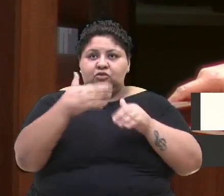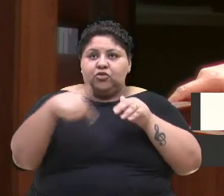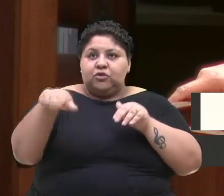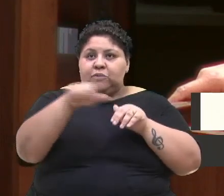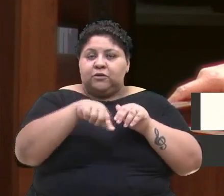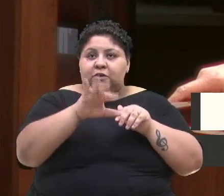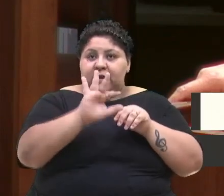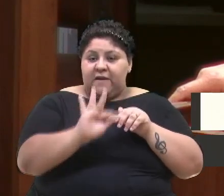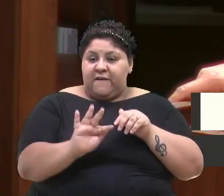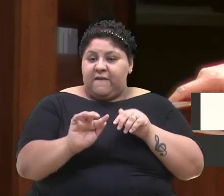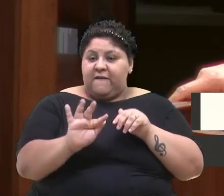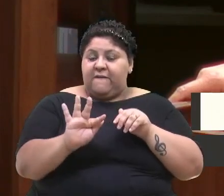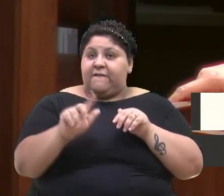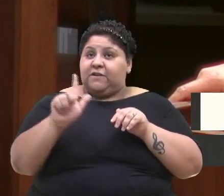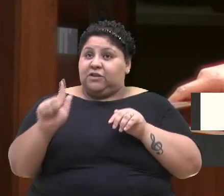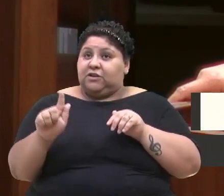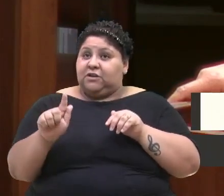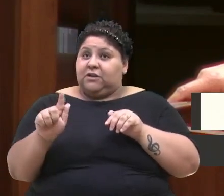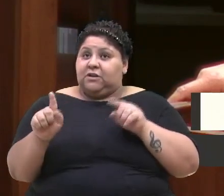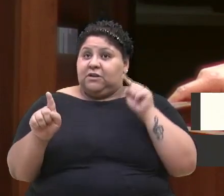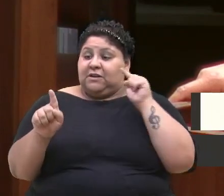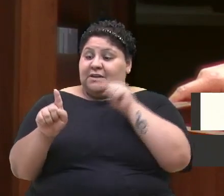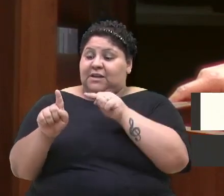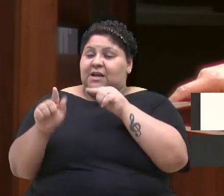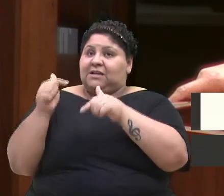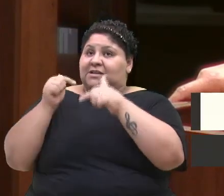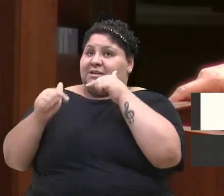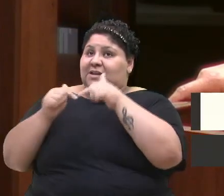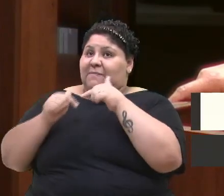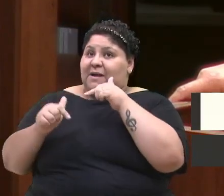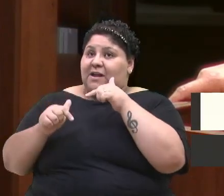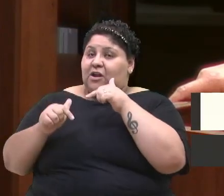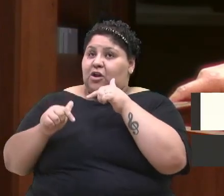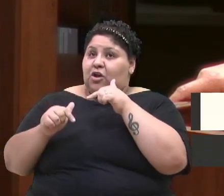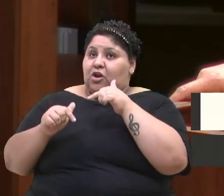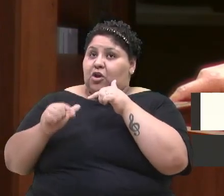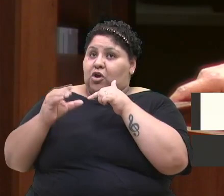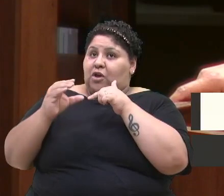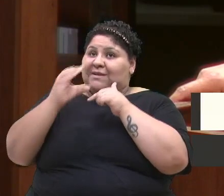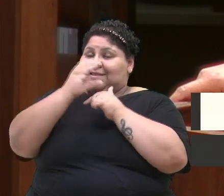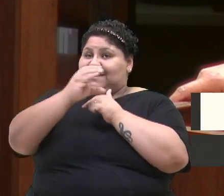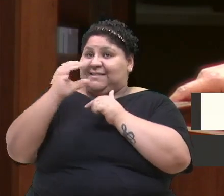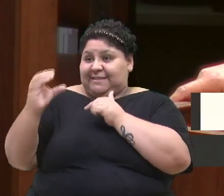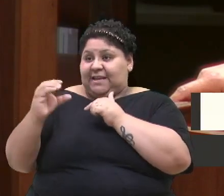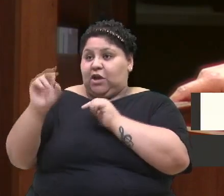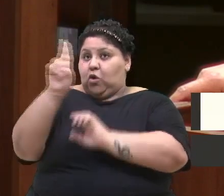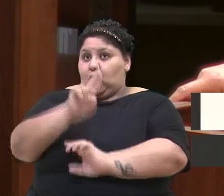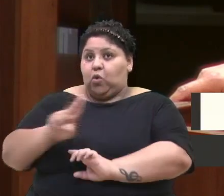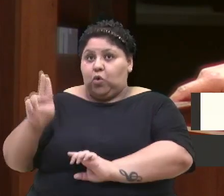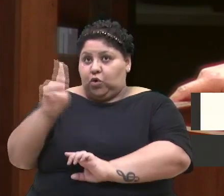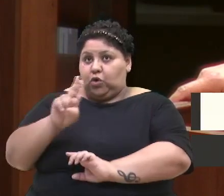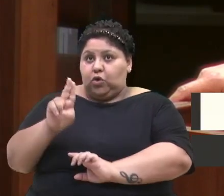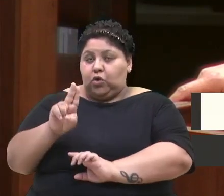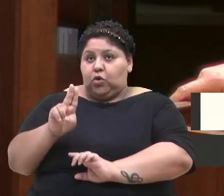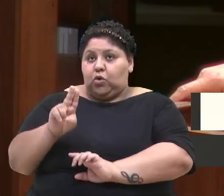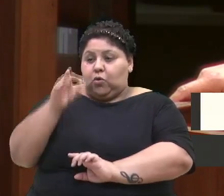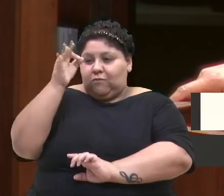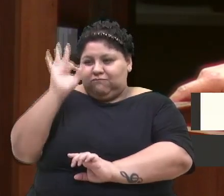funções gratificadas, especialmente de cargos comissionados, que sejam utilizados com o rigor